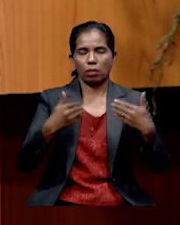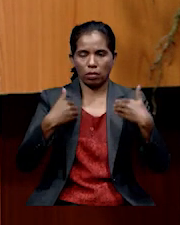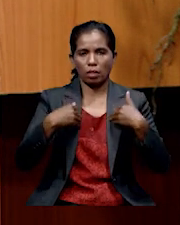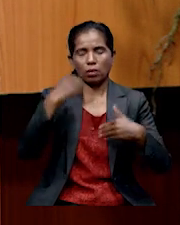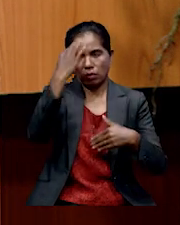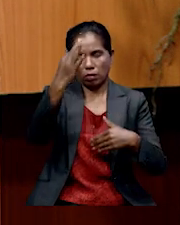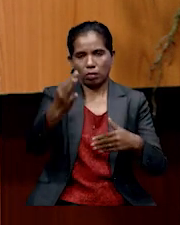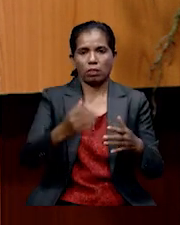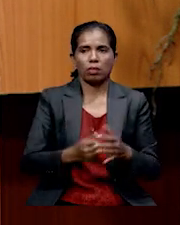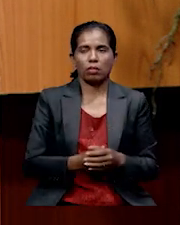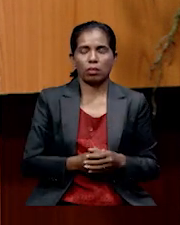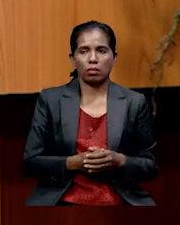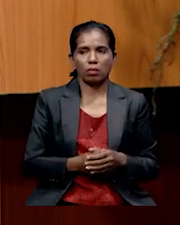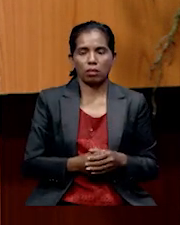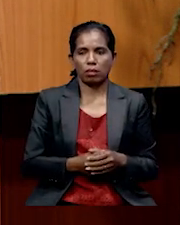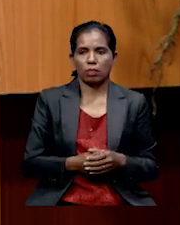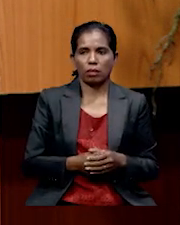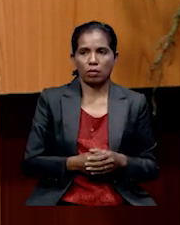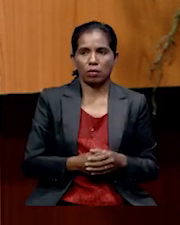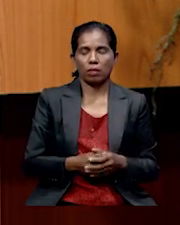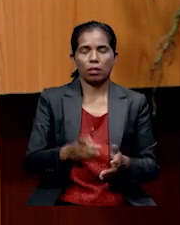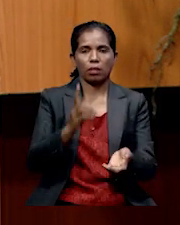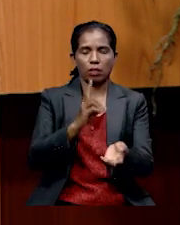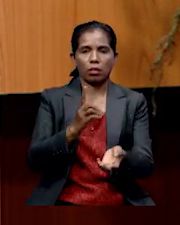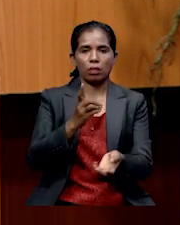Abambairua, se Dr. Marie,